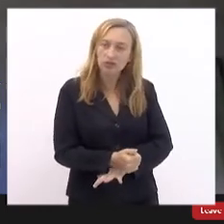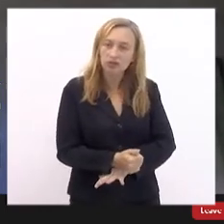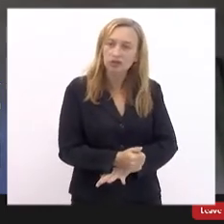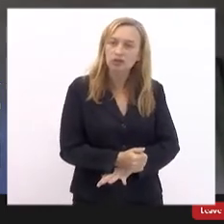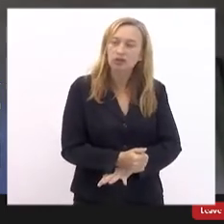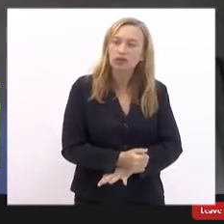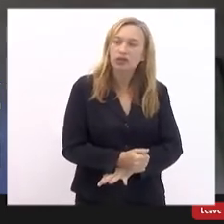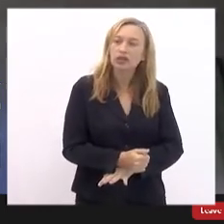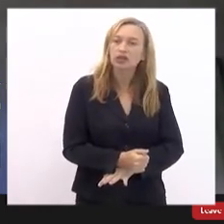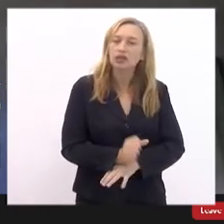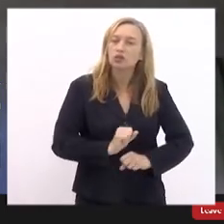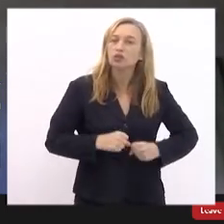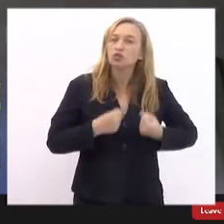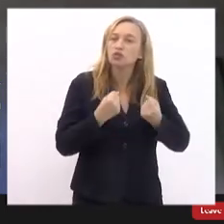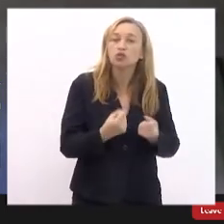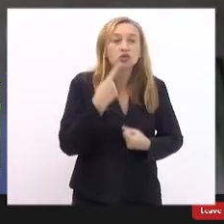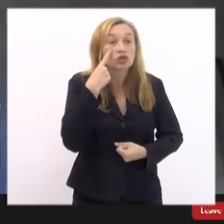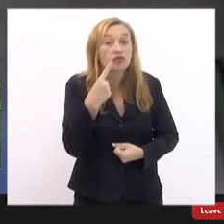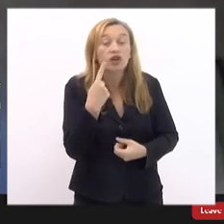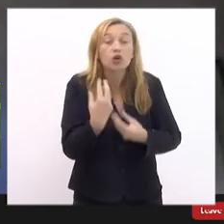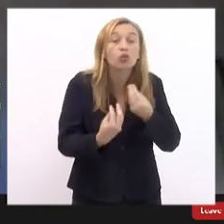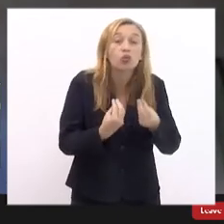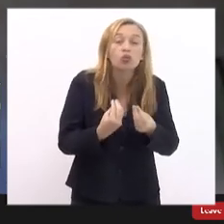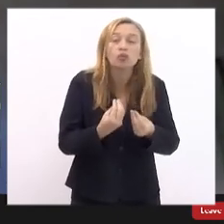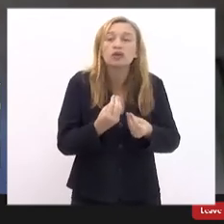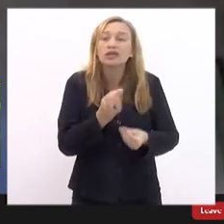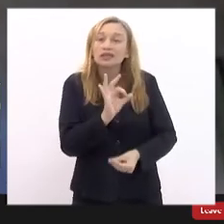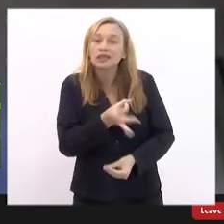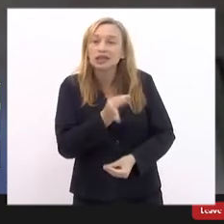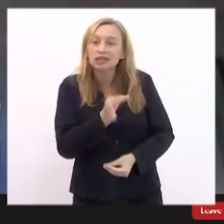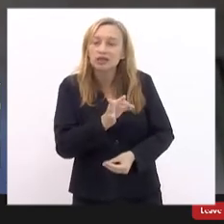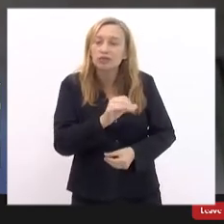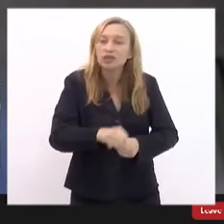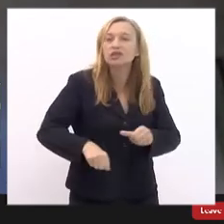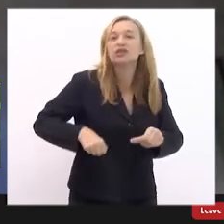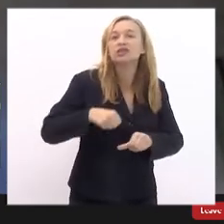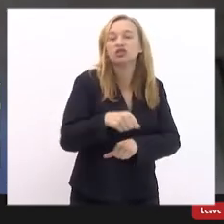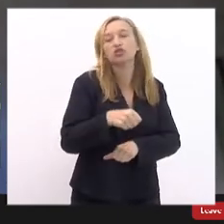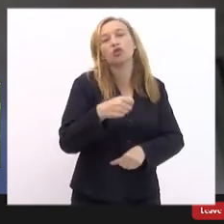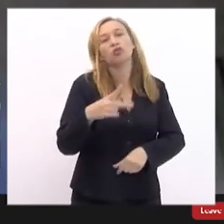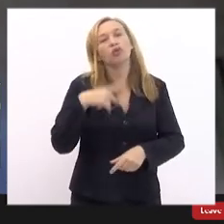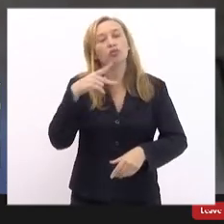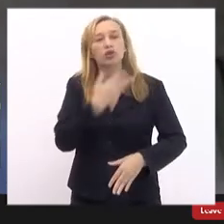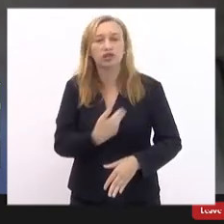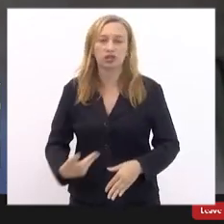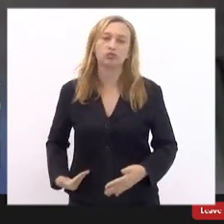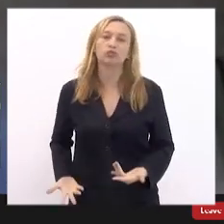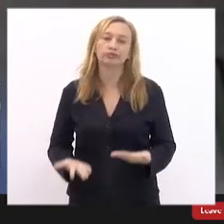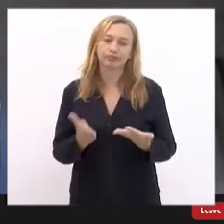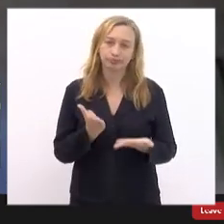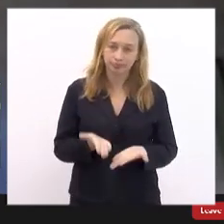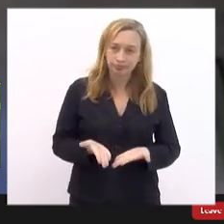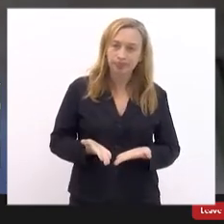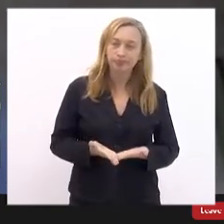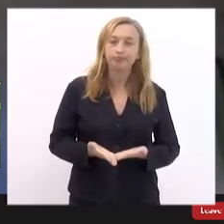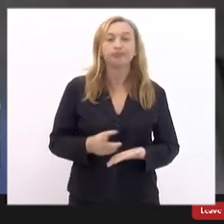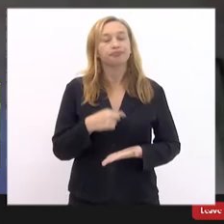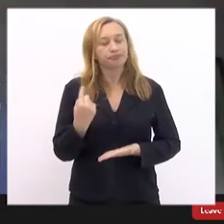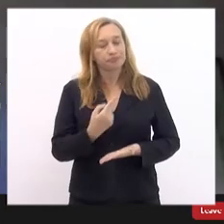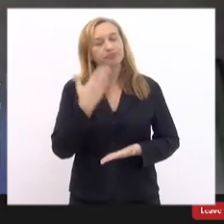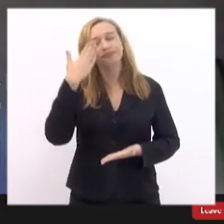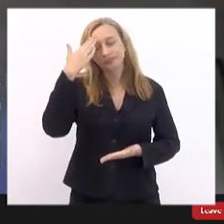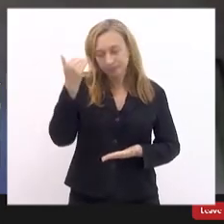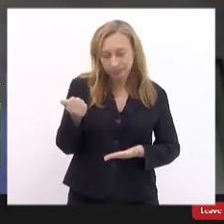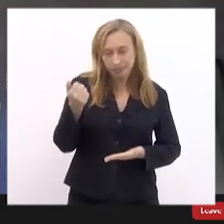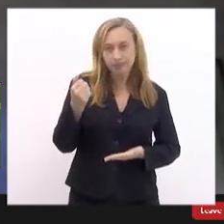esforço também de ver com que, de fato, elas se transformem em políticas públicas, né? E nós